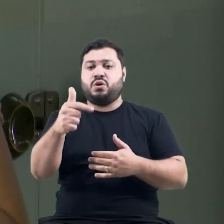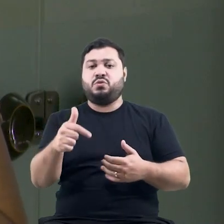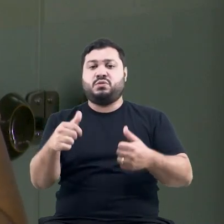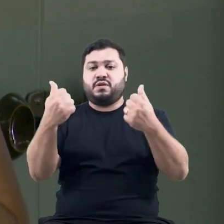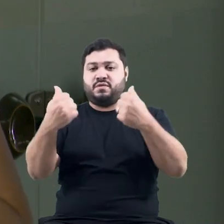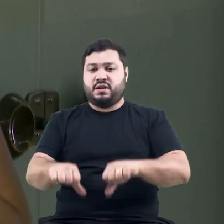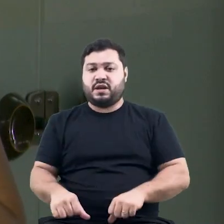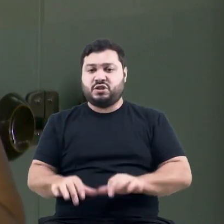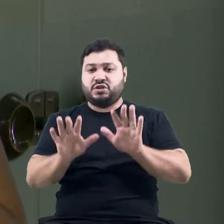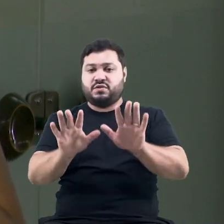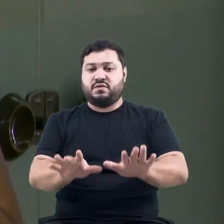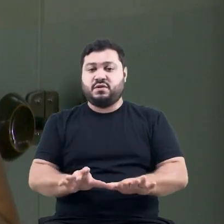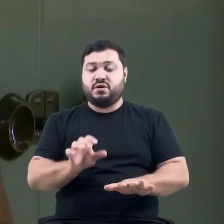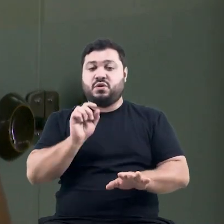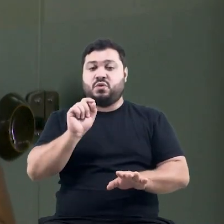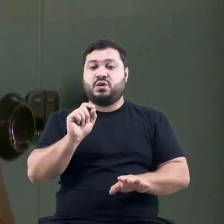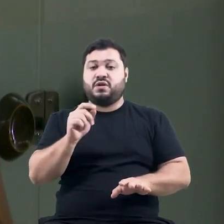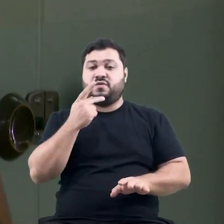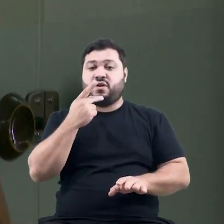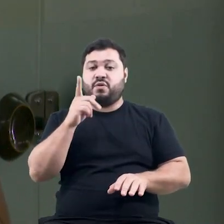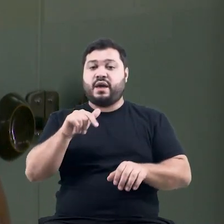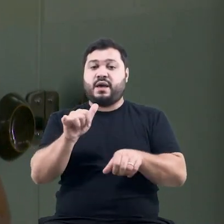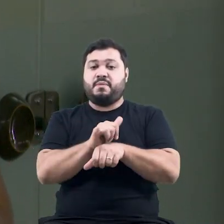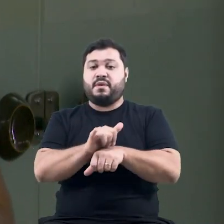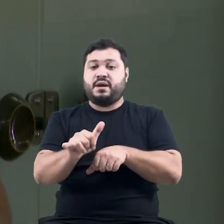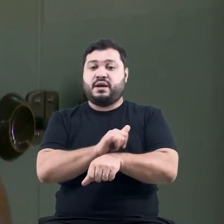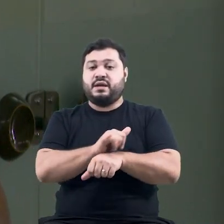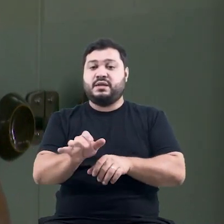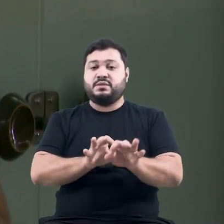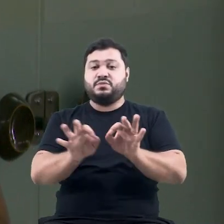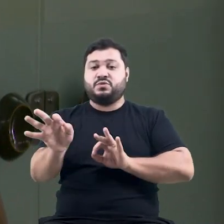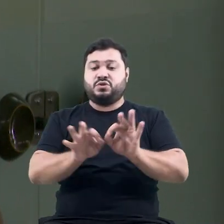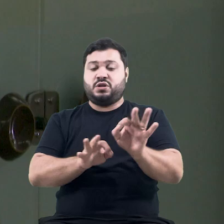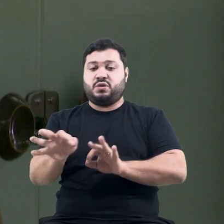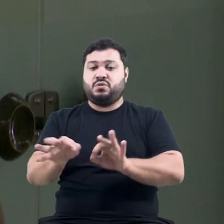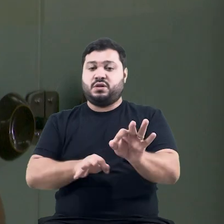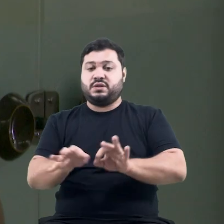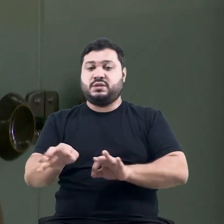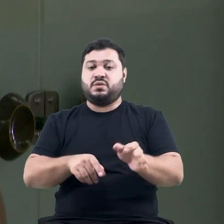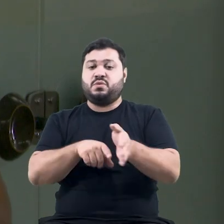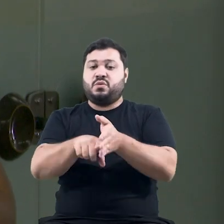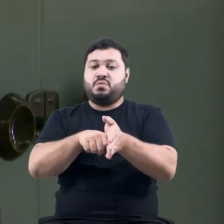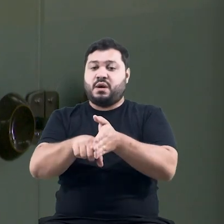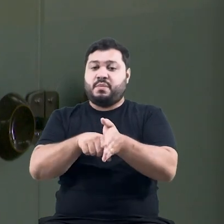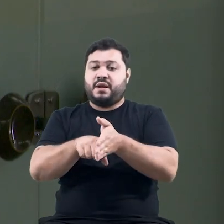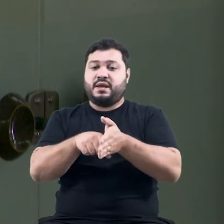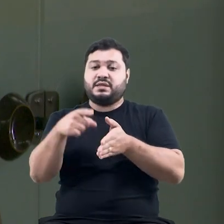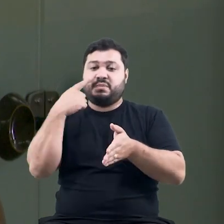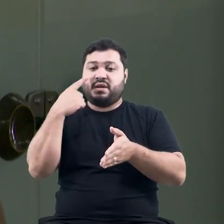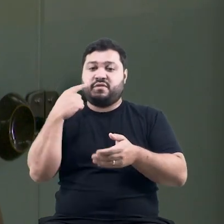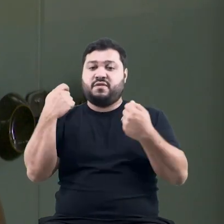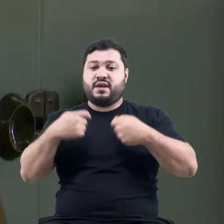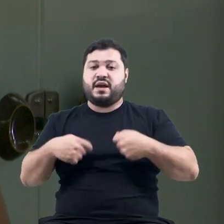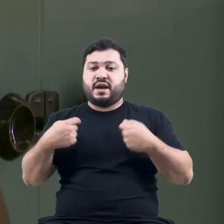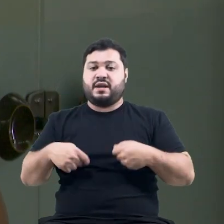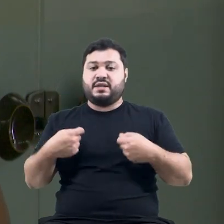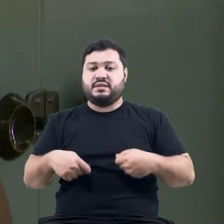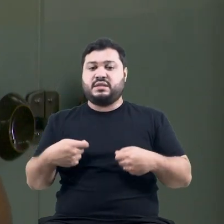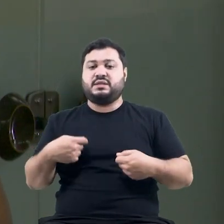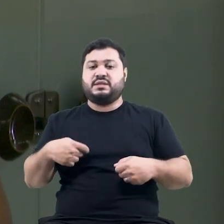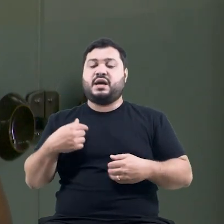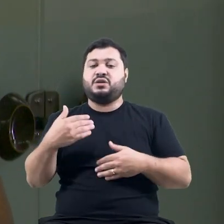que não houve negativa, e sim o que chamou de mecanismo de regulação, uma perícia para verificação